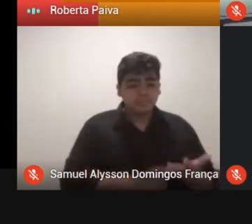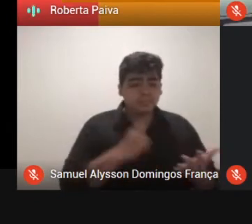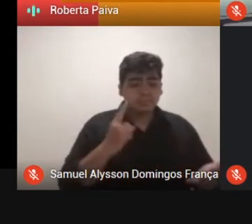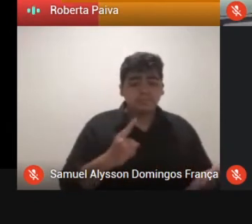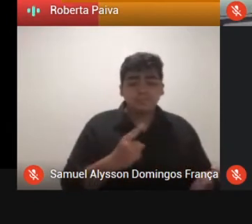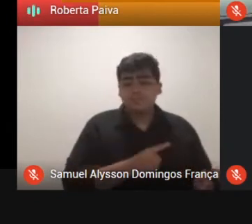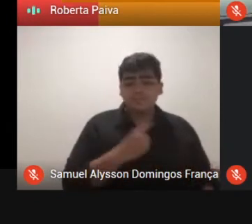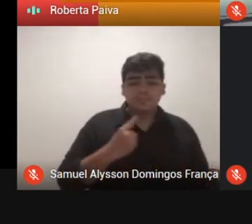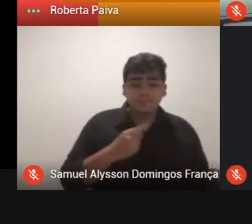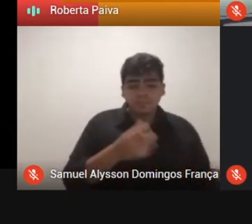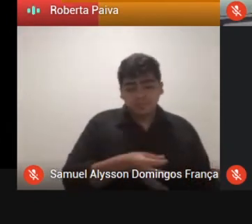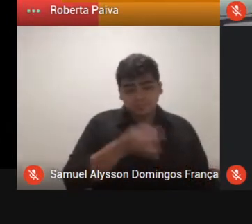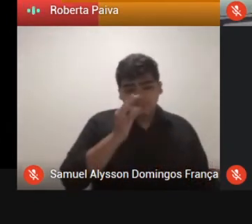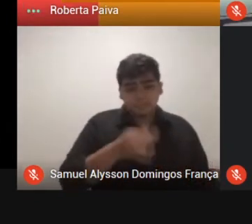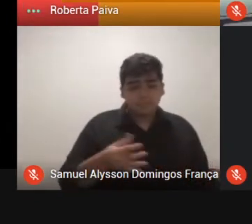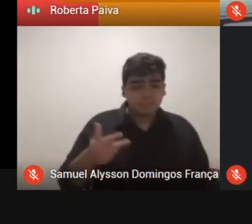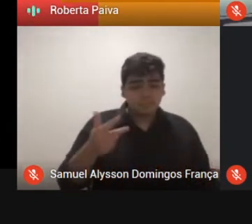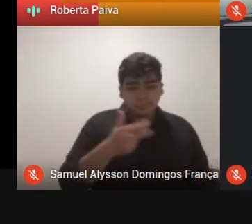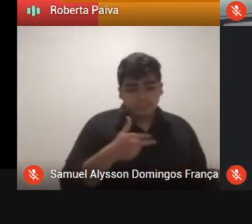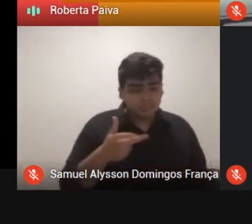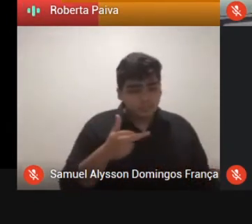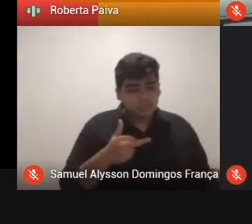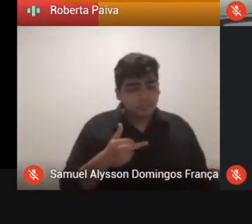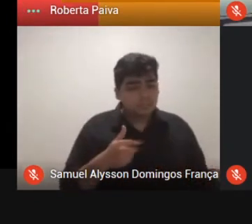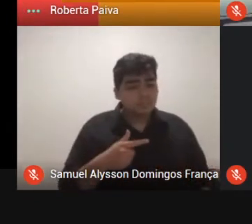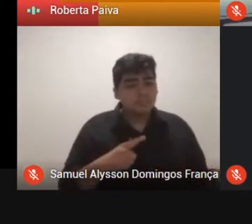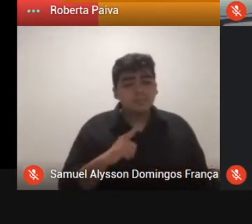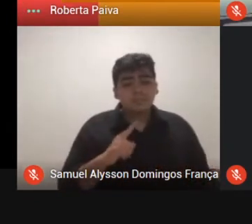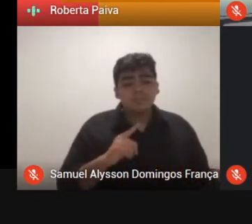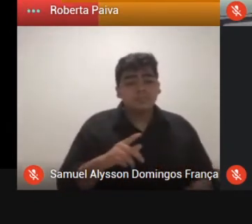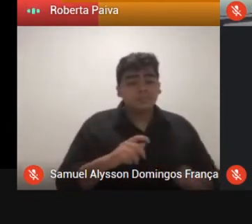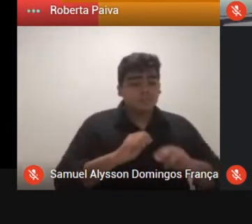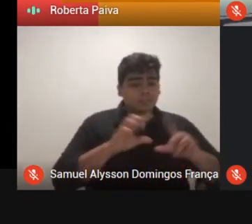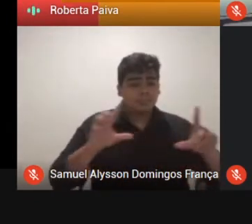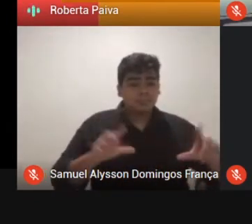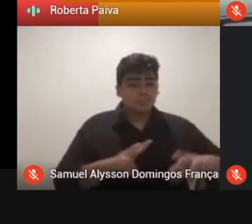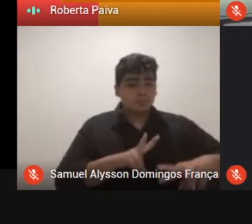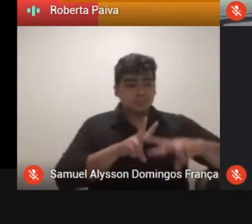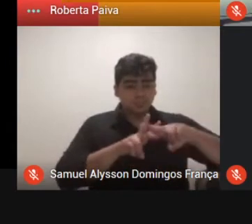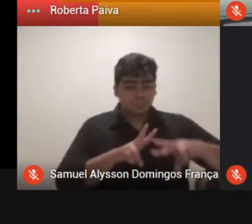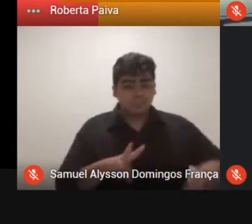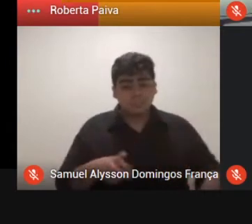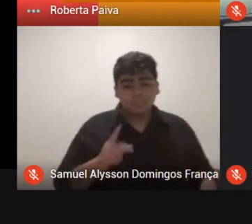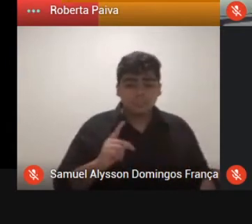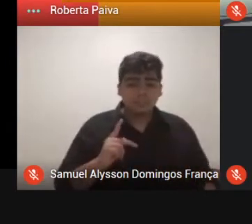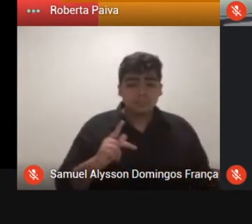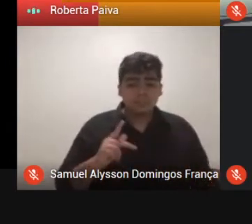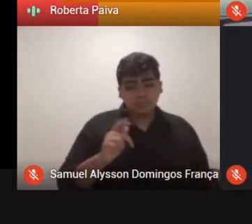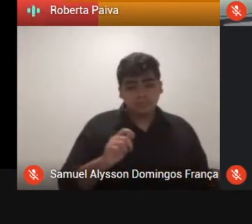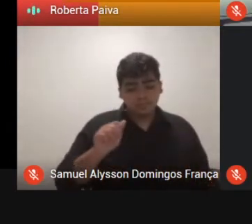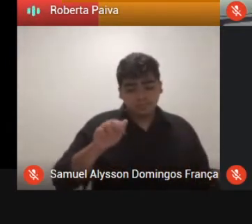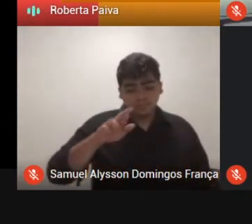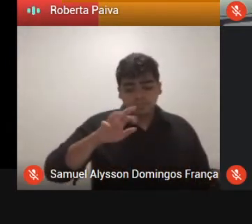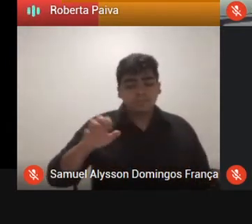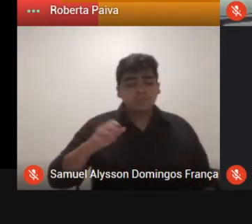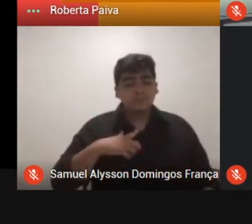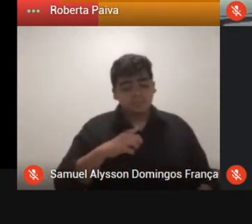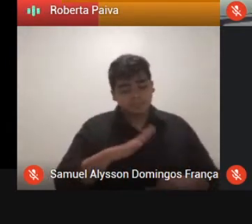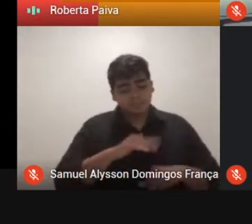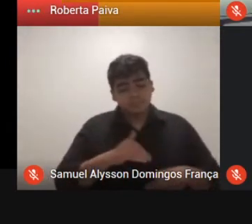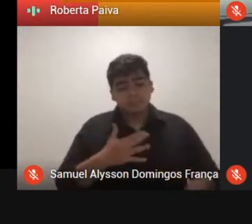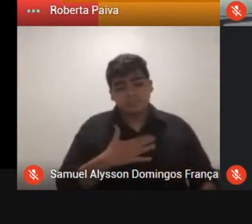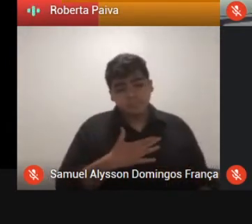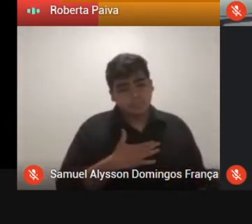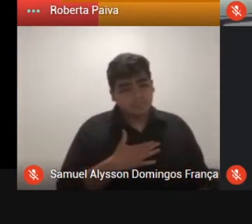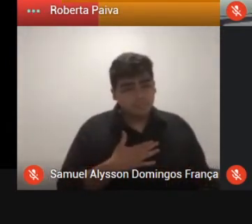Se puder, também marca o Parklet e abre lá a hashtag. Um Parklet para chamar de meu, tá certo? Isso aí é um Parklet que eu